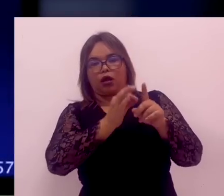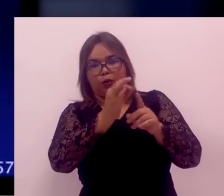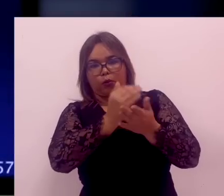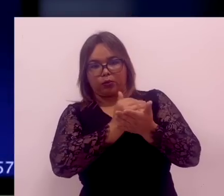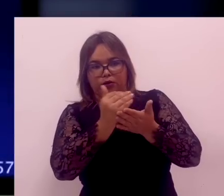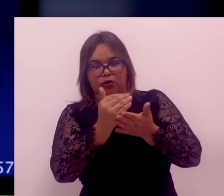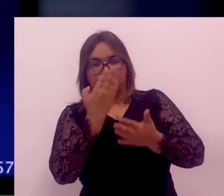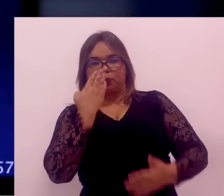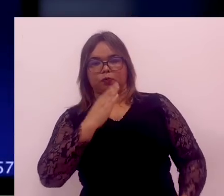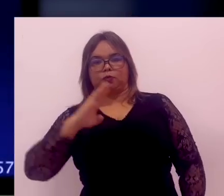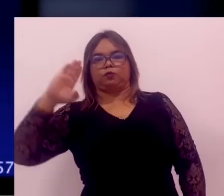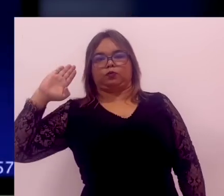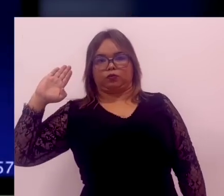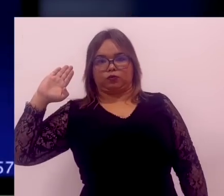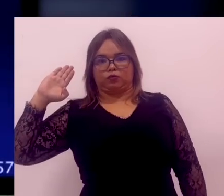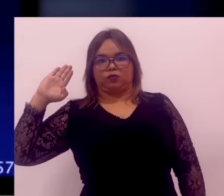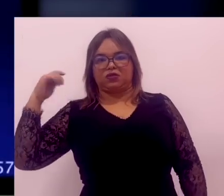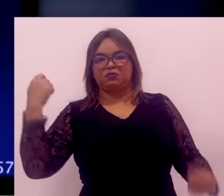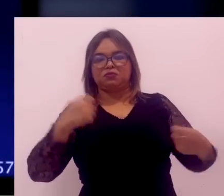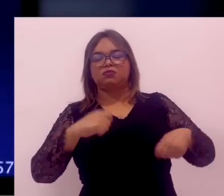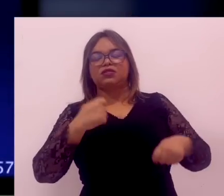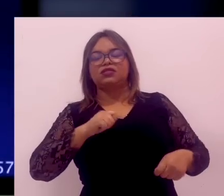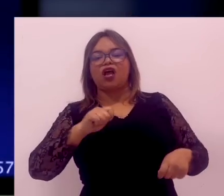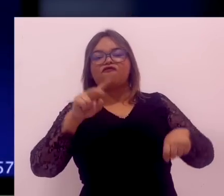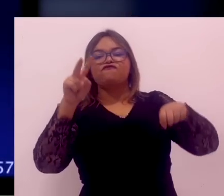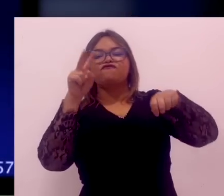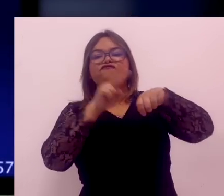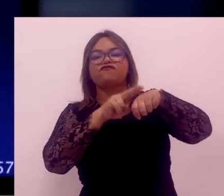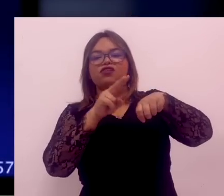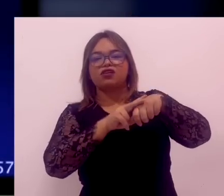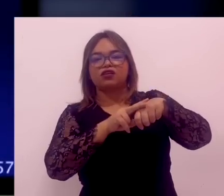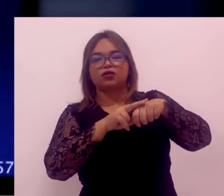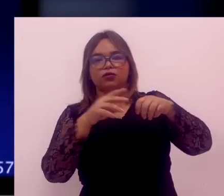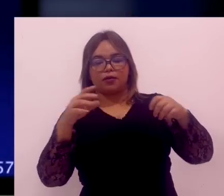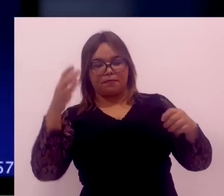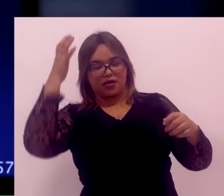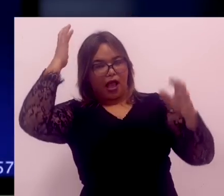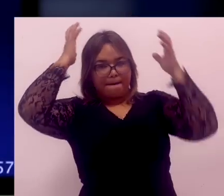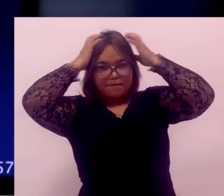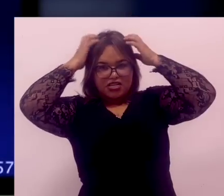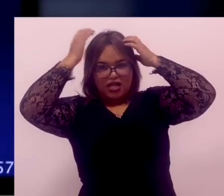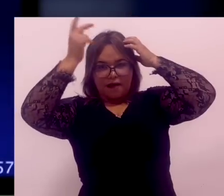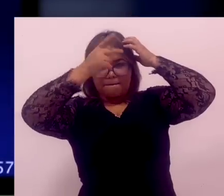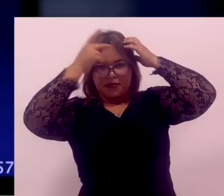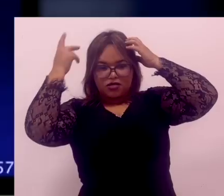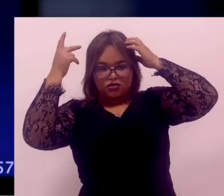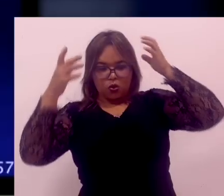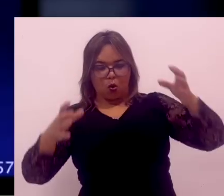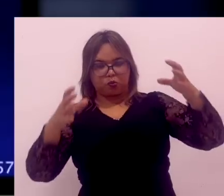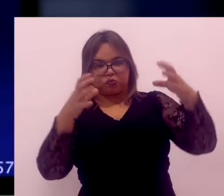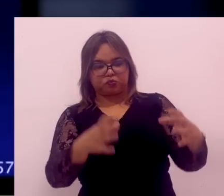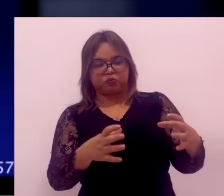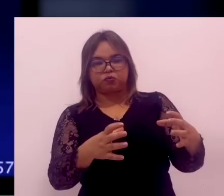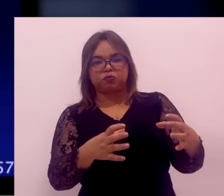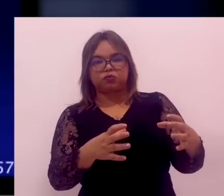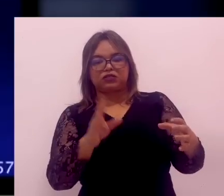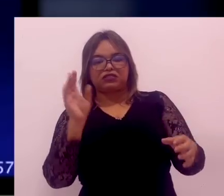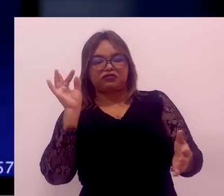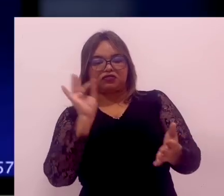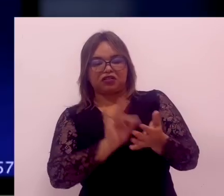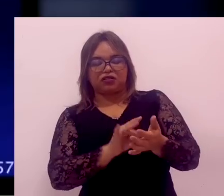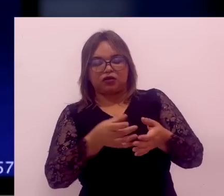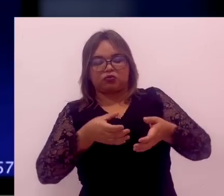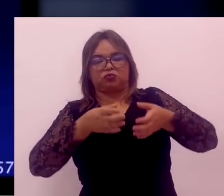dentro de um crânio humano. Que este vinho que eu agora bebo se torne um veneno mortal para mim, como o suco de cicuta que